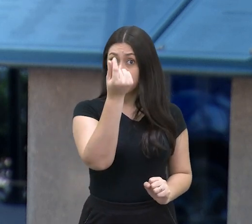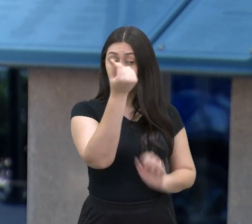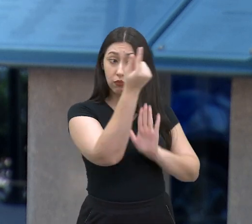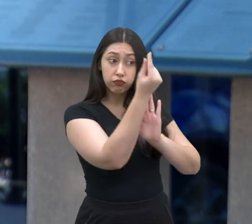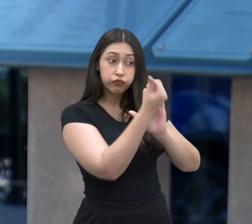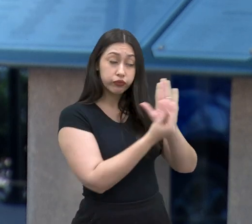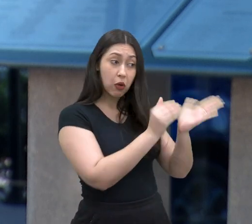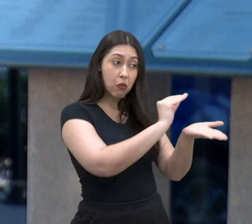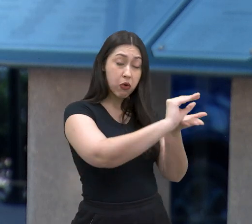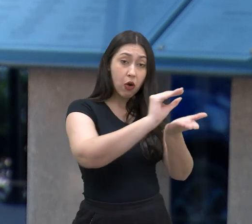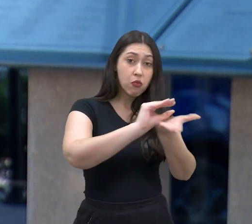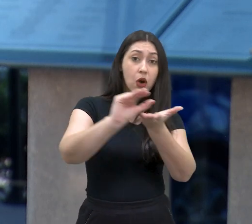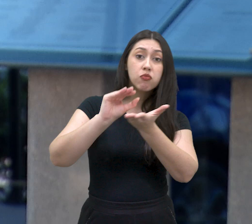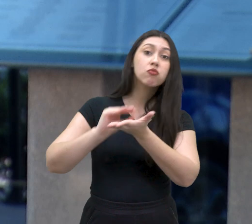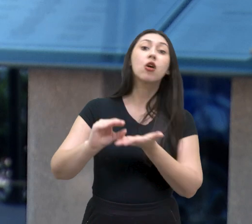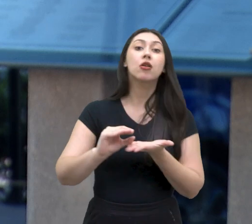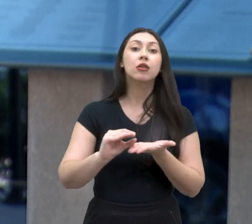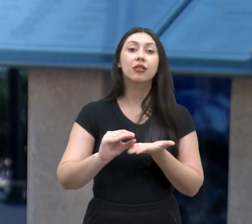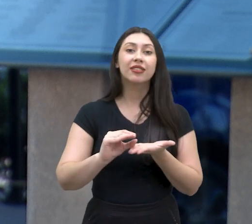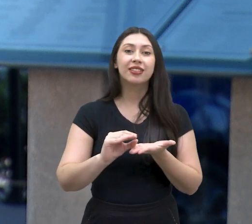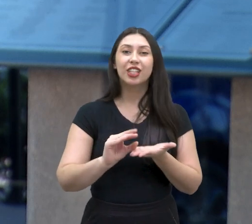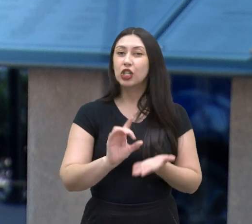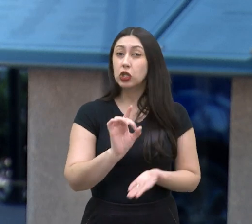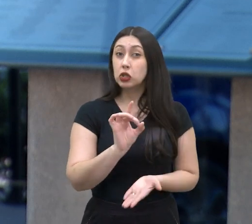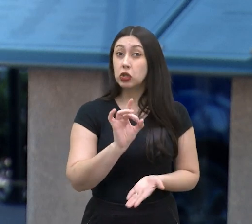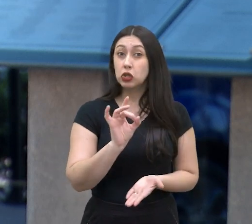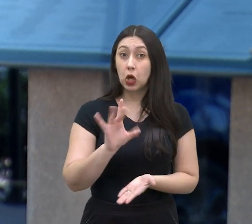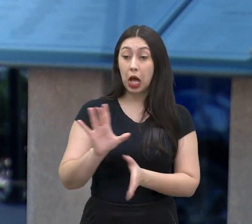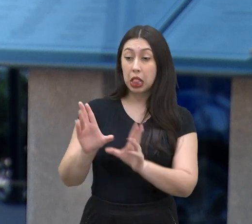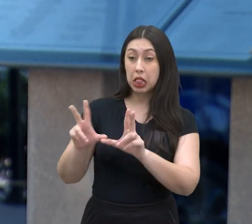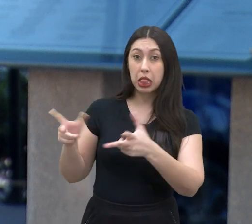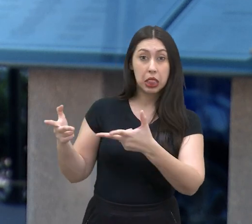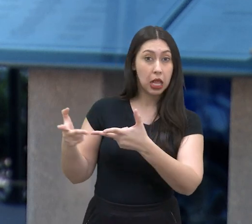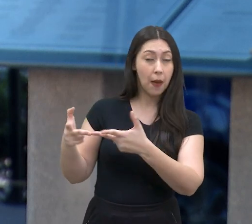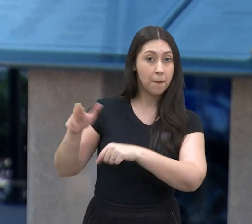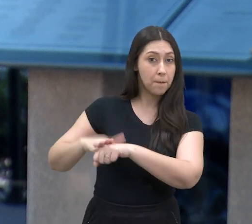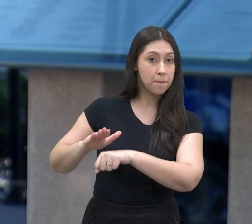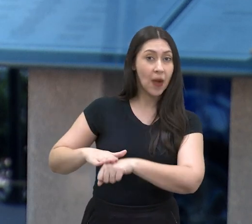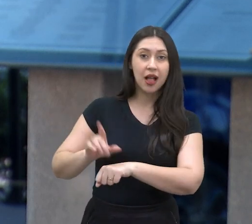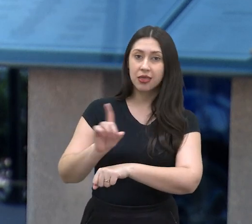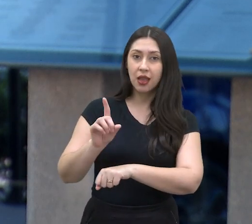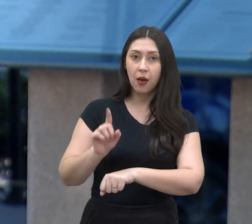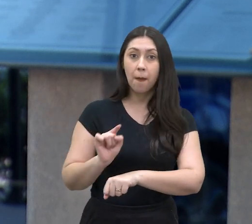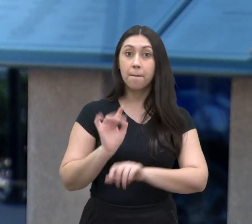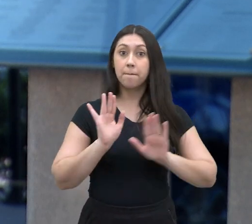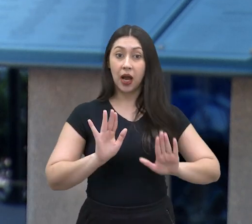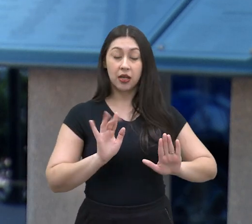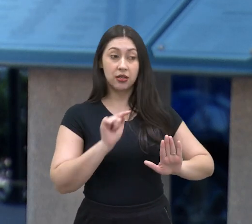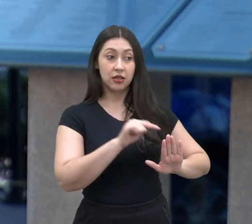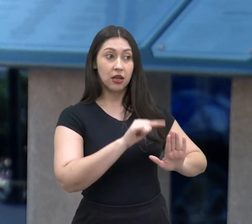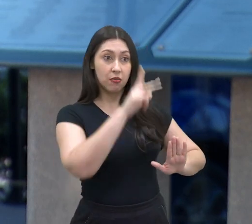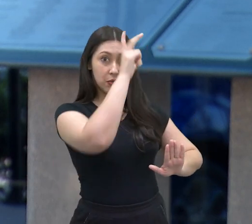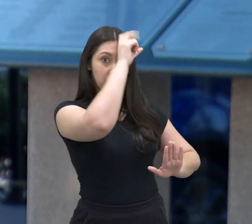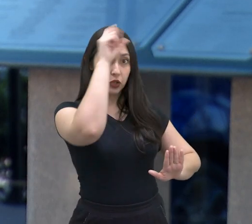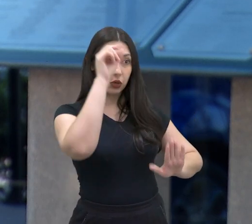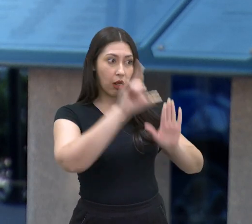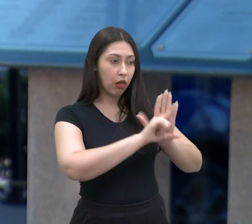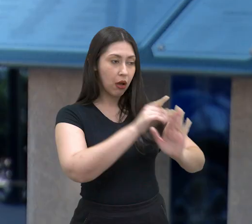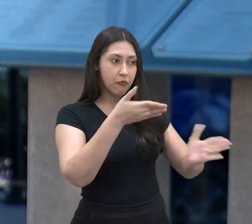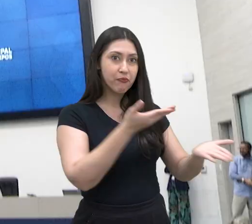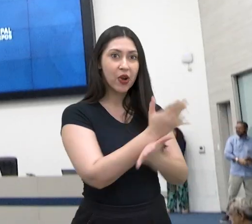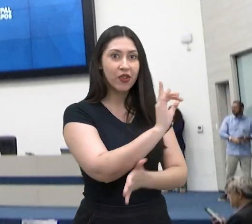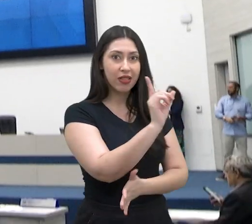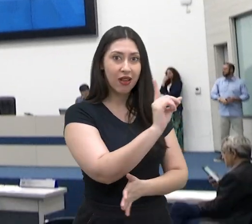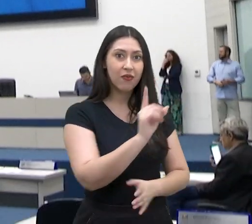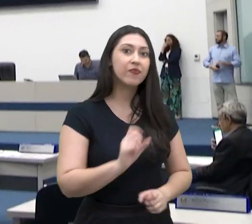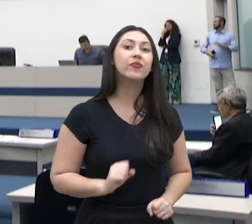dos recursos financeiros e a execução de políticas públicas não são feitas pela Câmara, assim como a Prefeitura não tem um aval para aprovar